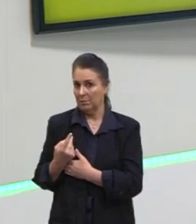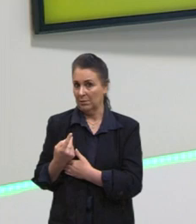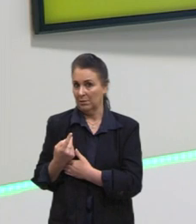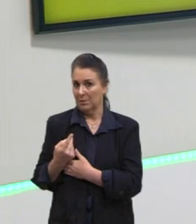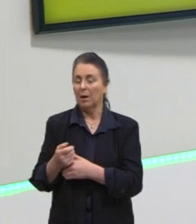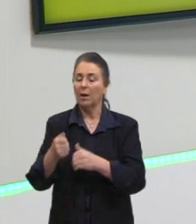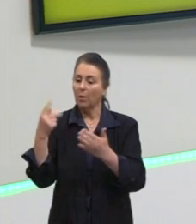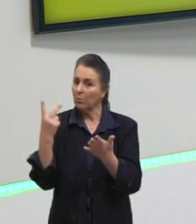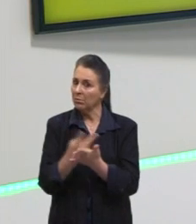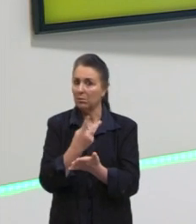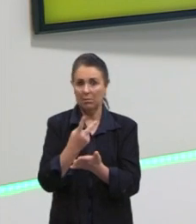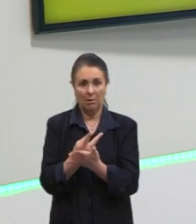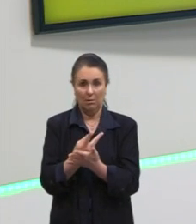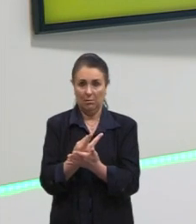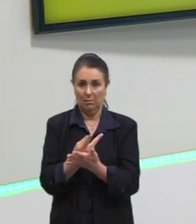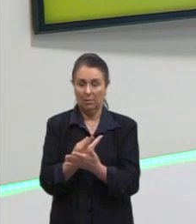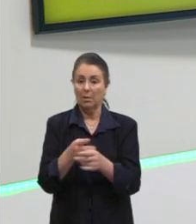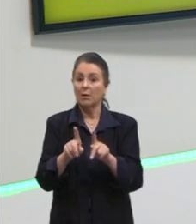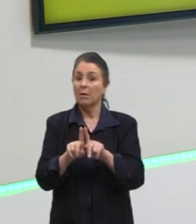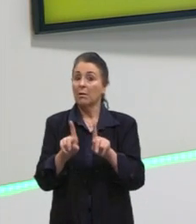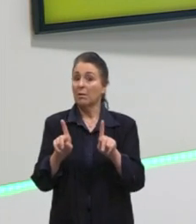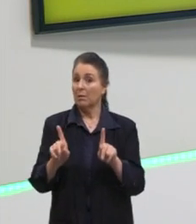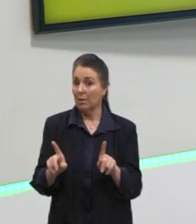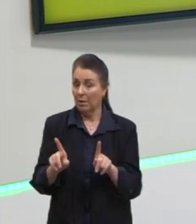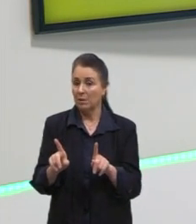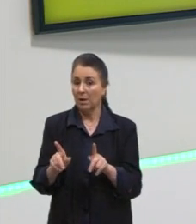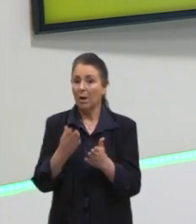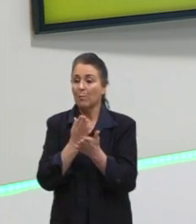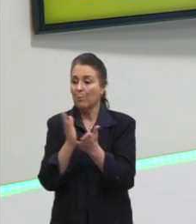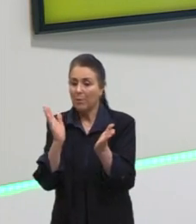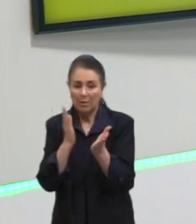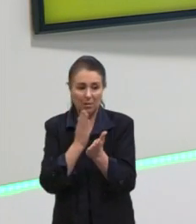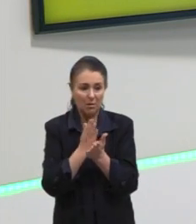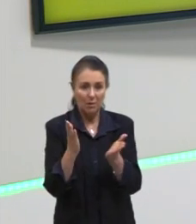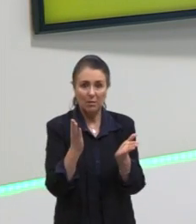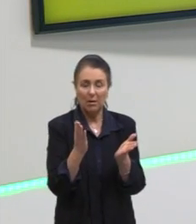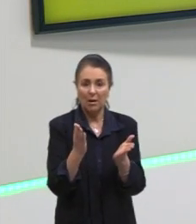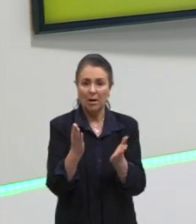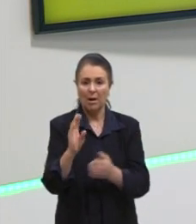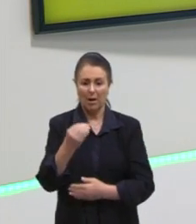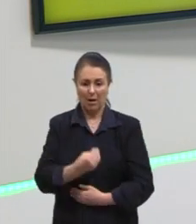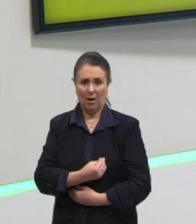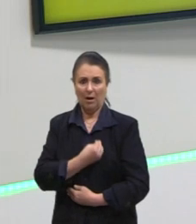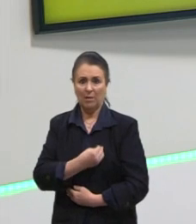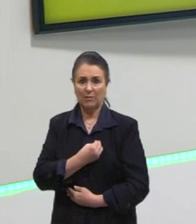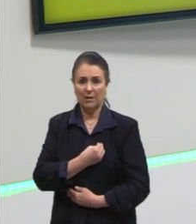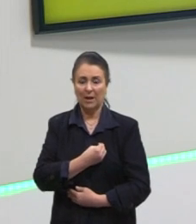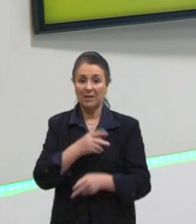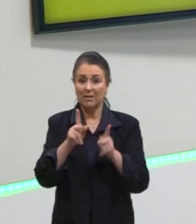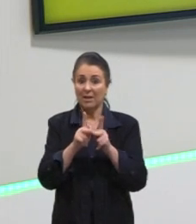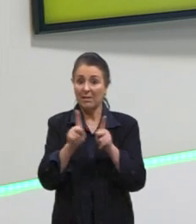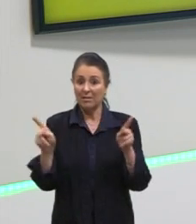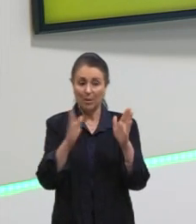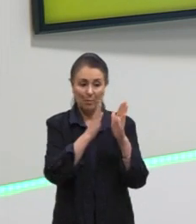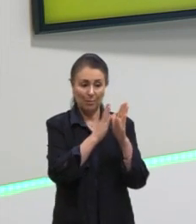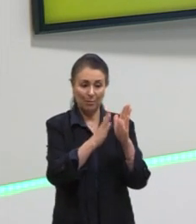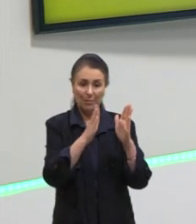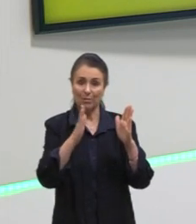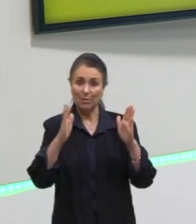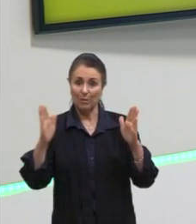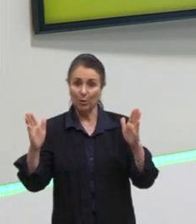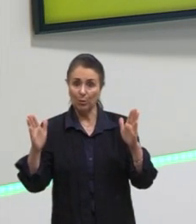humanas só que no a perda da biodiversidade no antropoceno tá acelerando massivamente